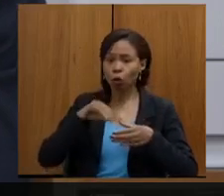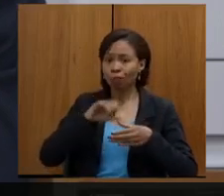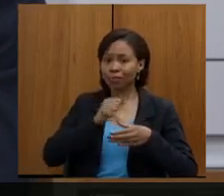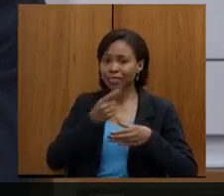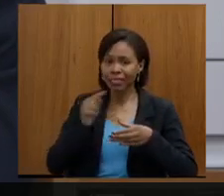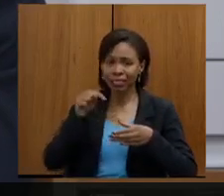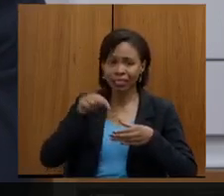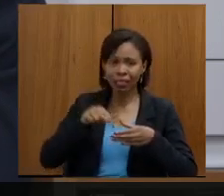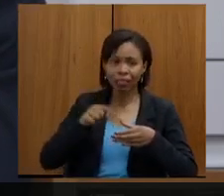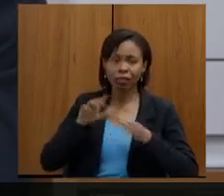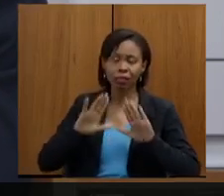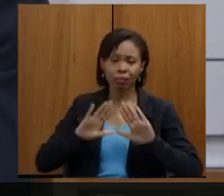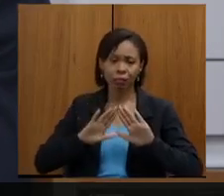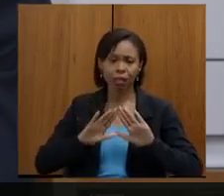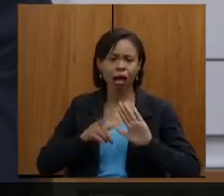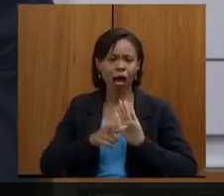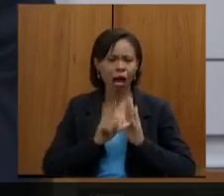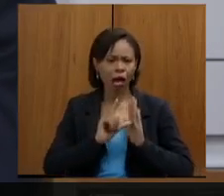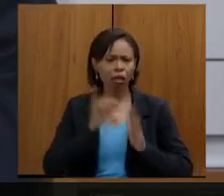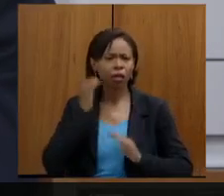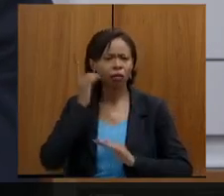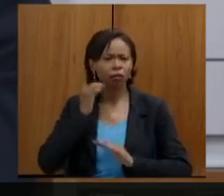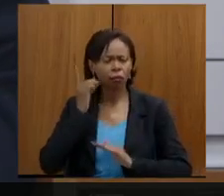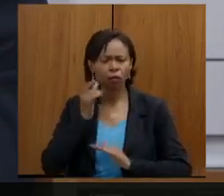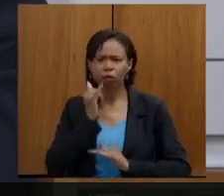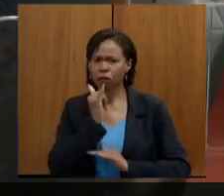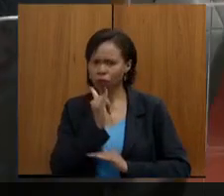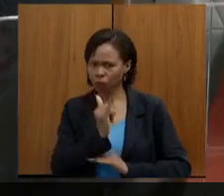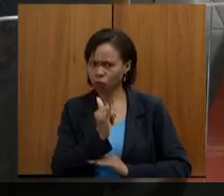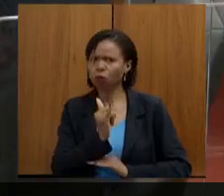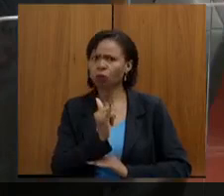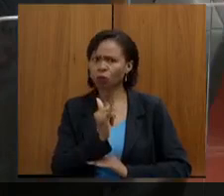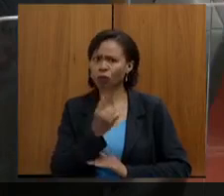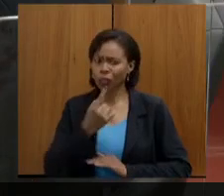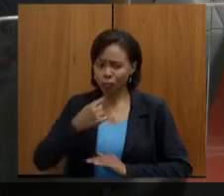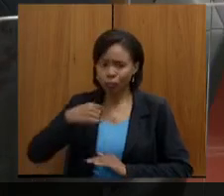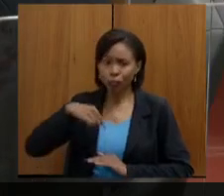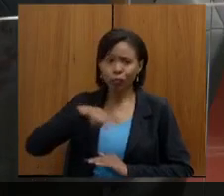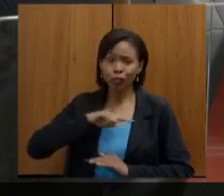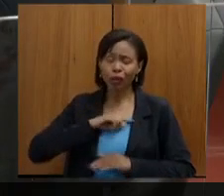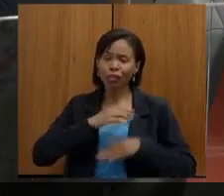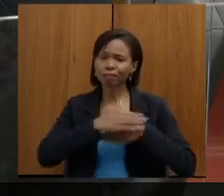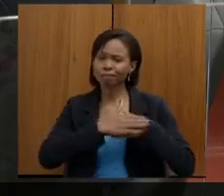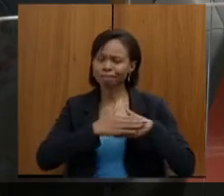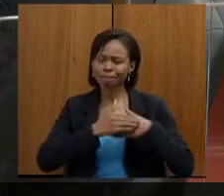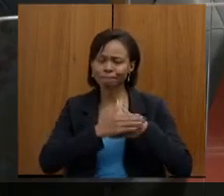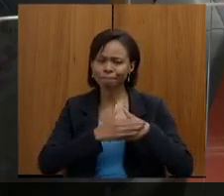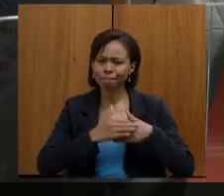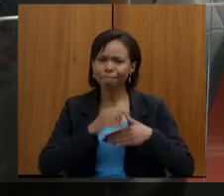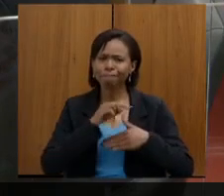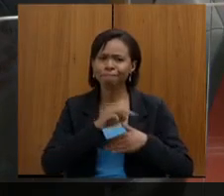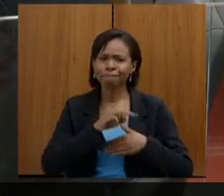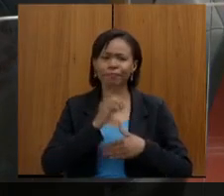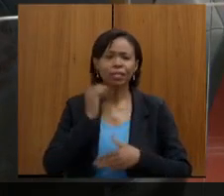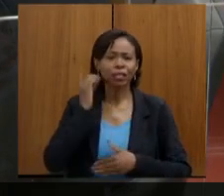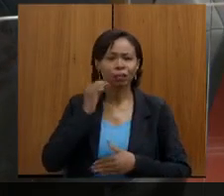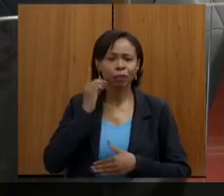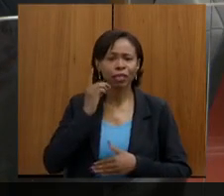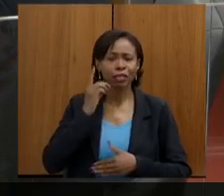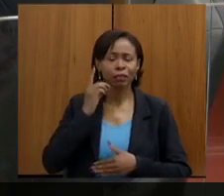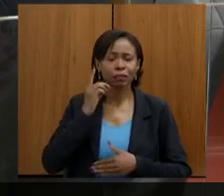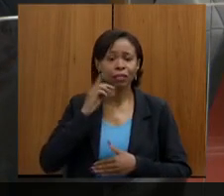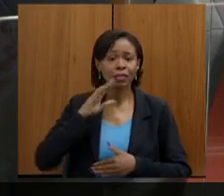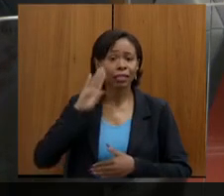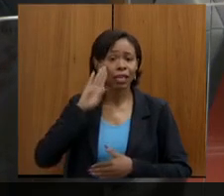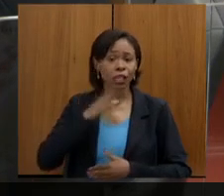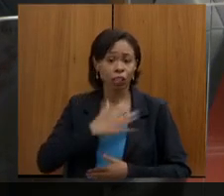deputada feliz e falou aí Deputado Gil também nós temos um carinho pelo Deputado Sargento Rodrigues é